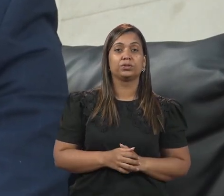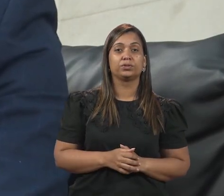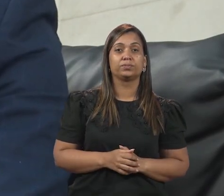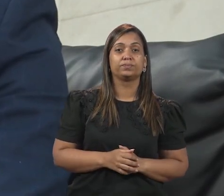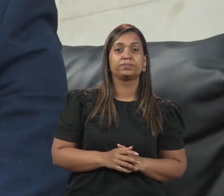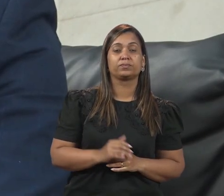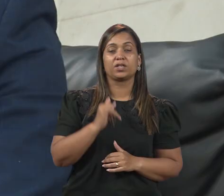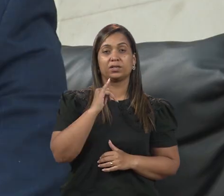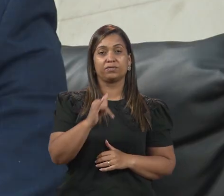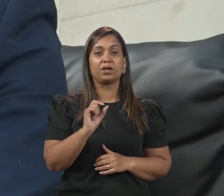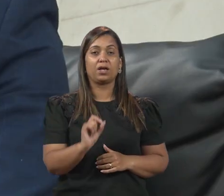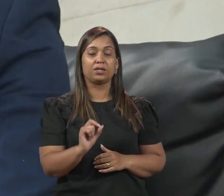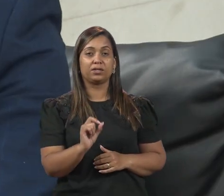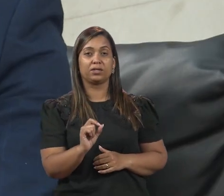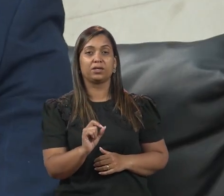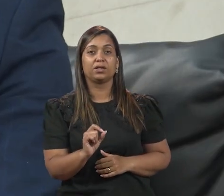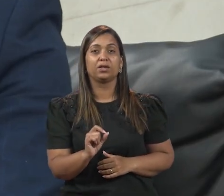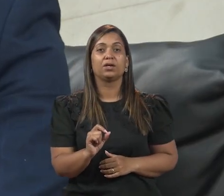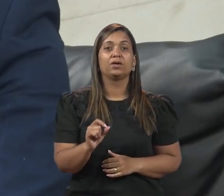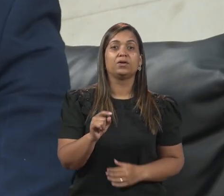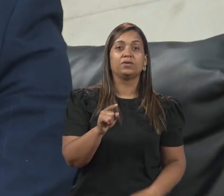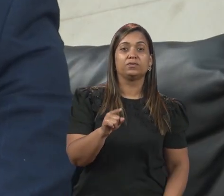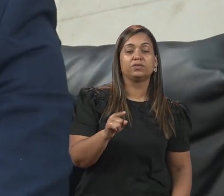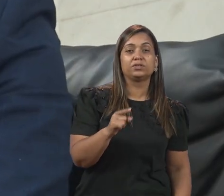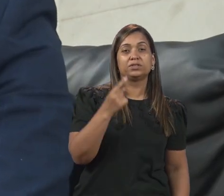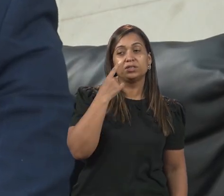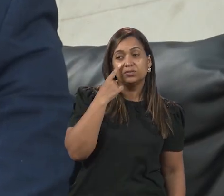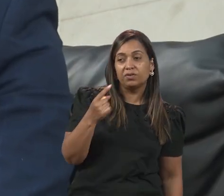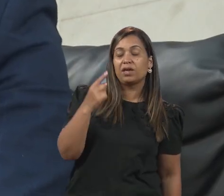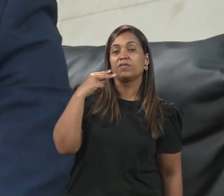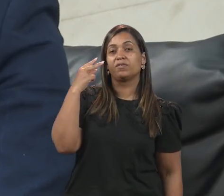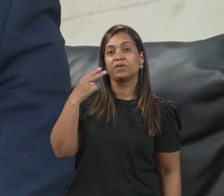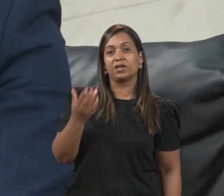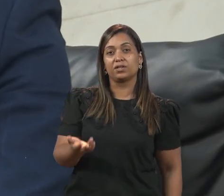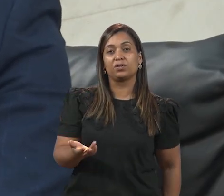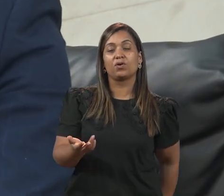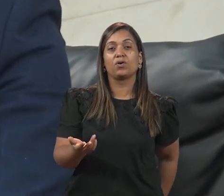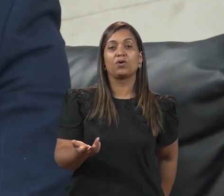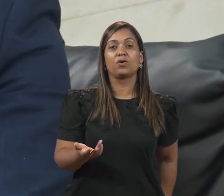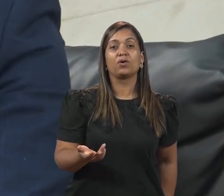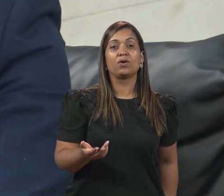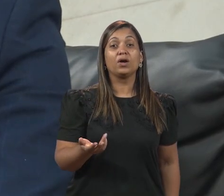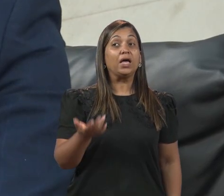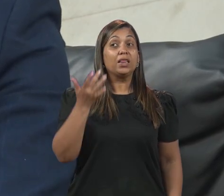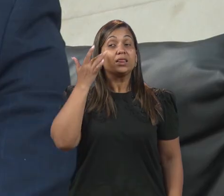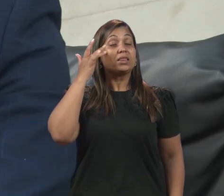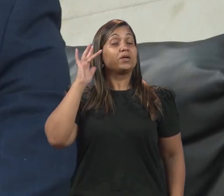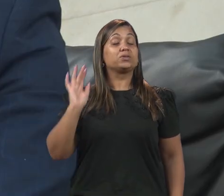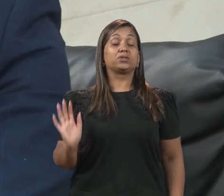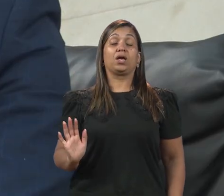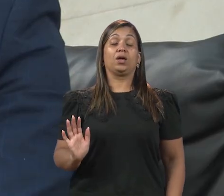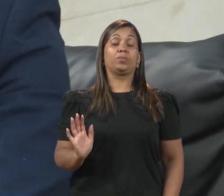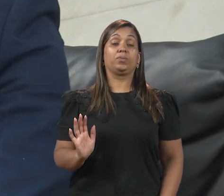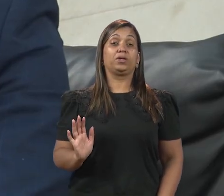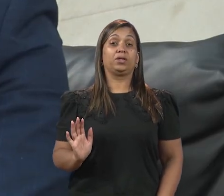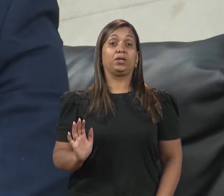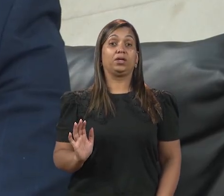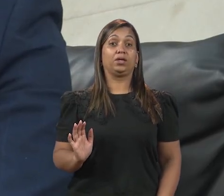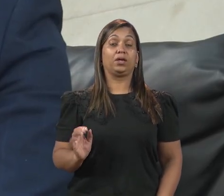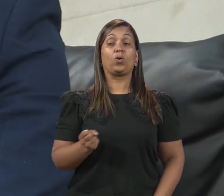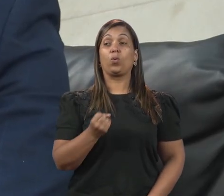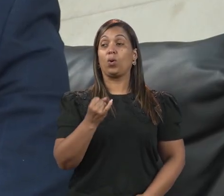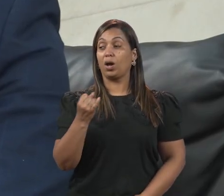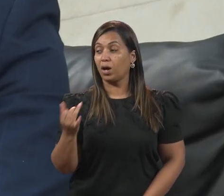de salientar que quando vocês veem a figura vereador, muitas das vezes não sabem